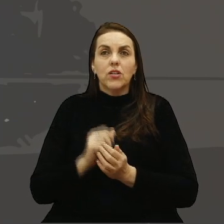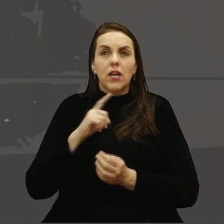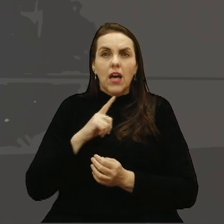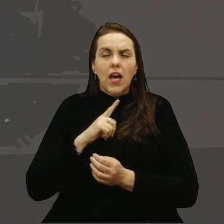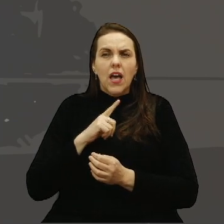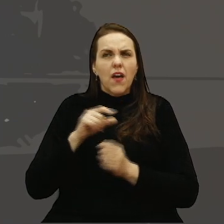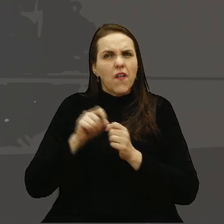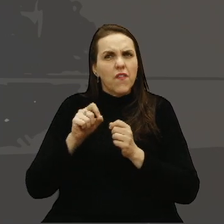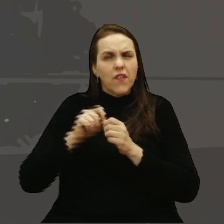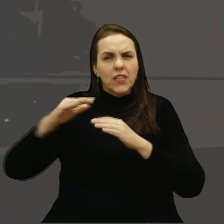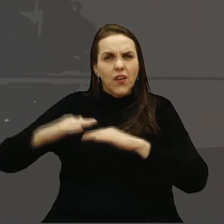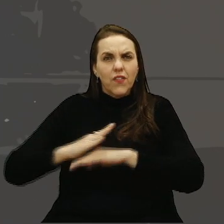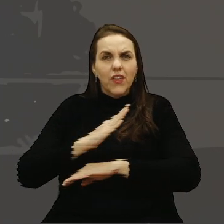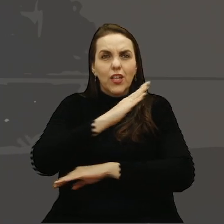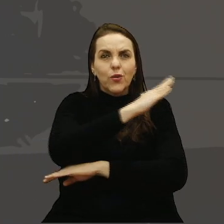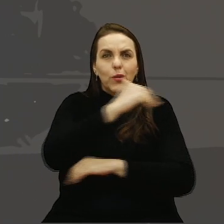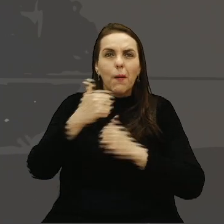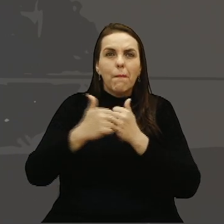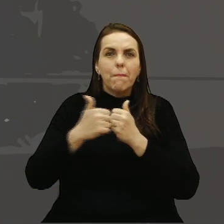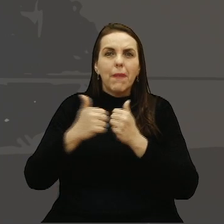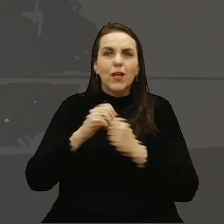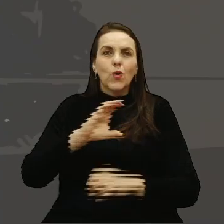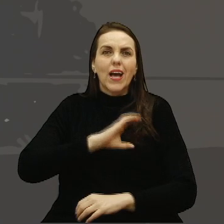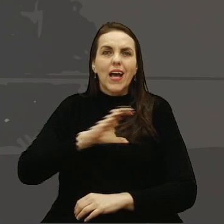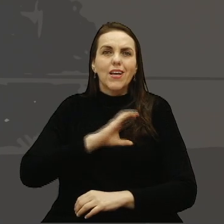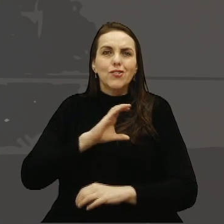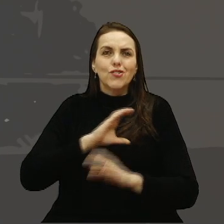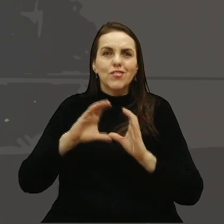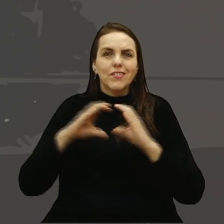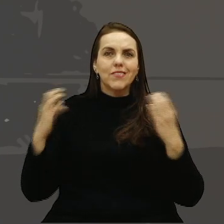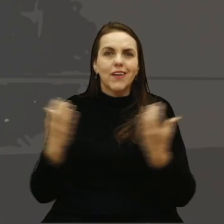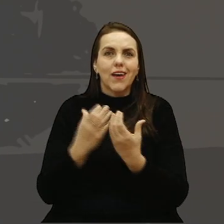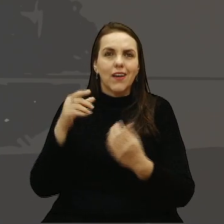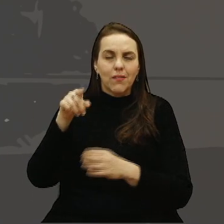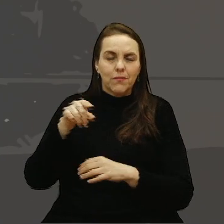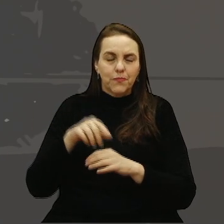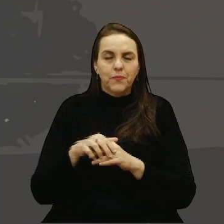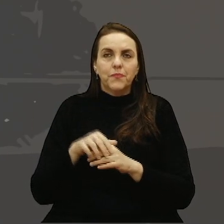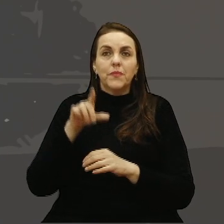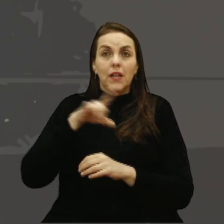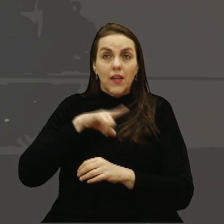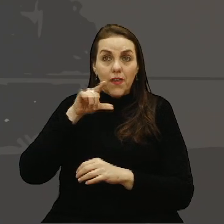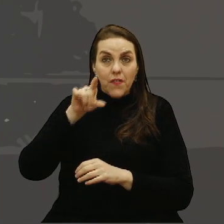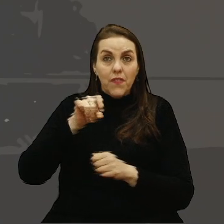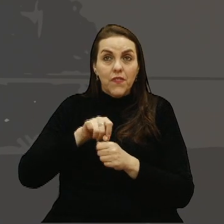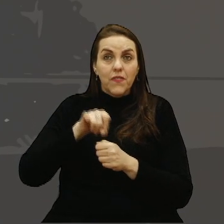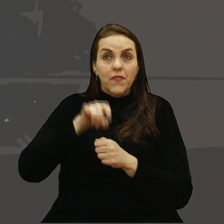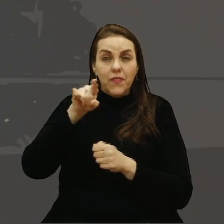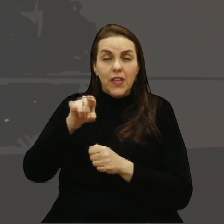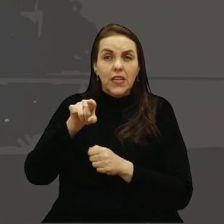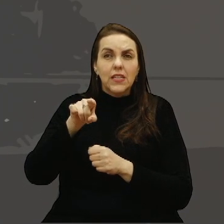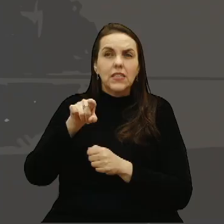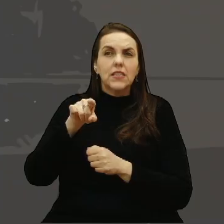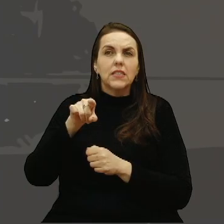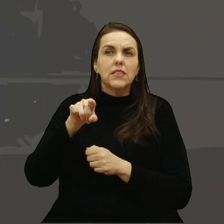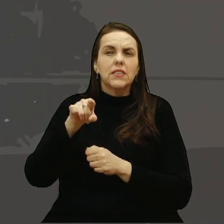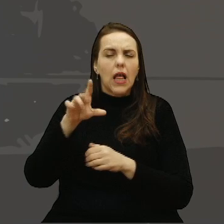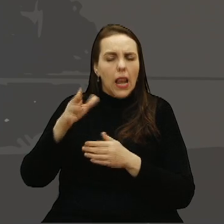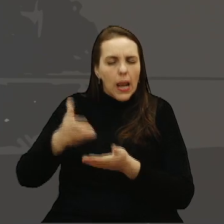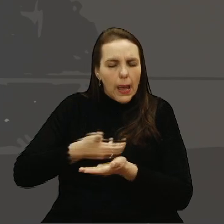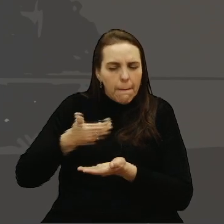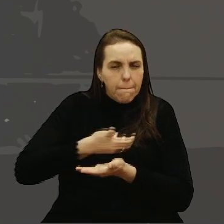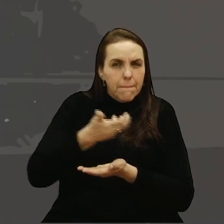do Estádio Centenário. Os colegas lembram, né, que a Prefeitura fez um trabalho ali de limpeza daquele viaduto, tinha, enfim, uma quantidade de